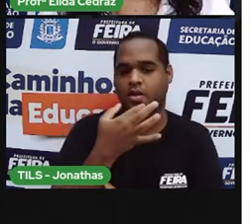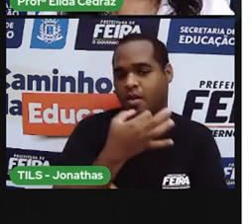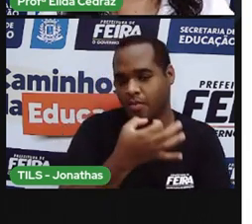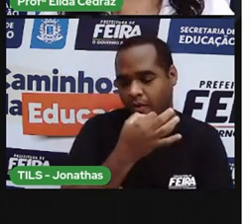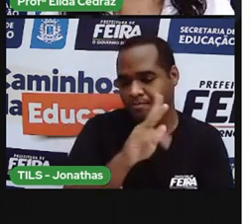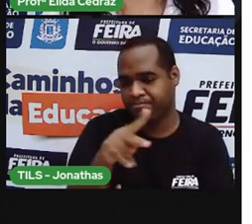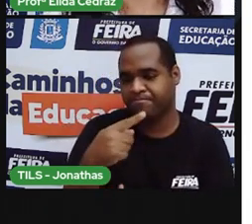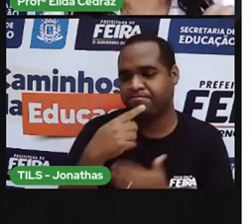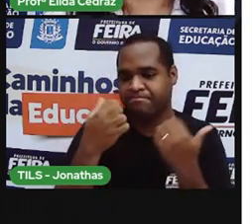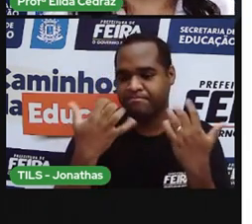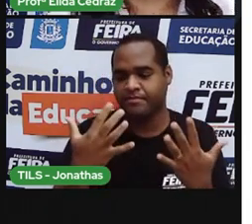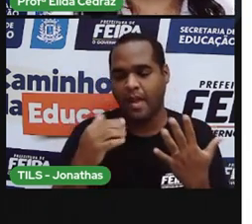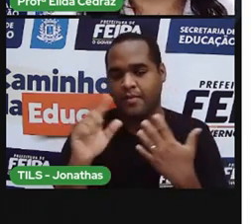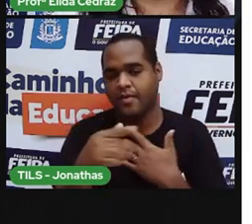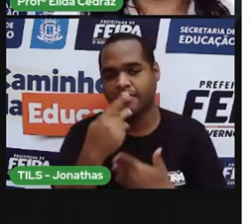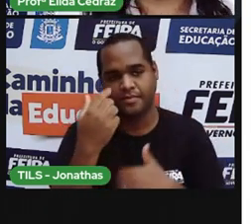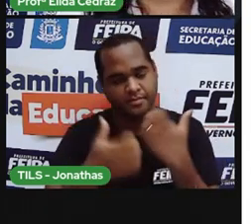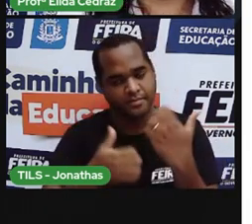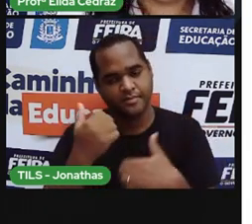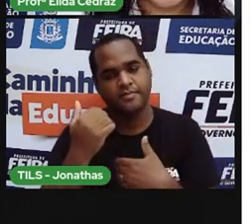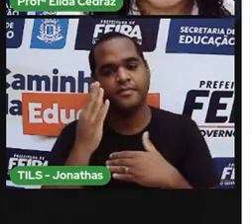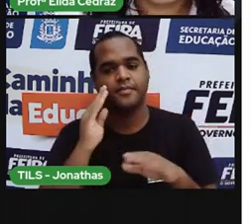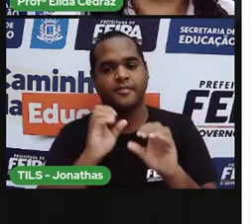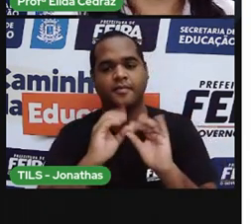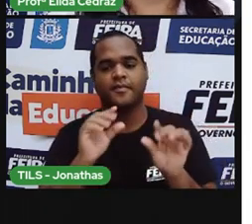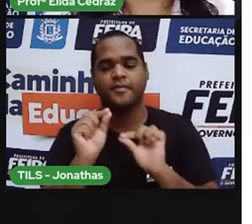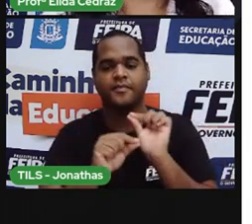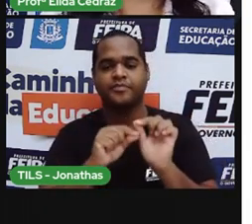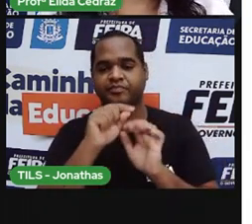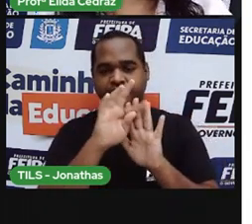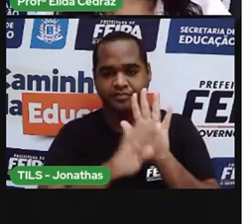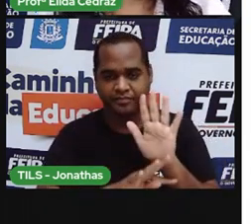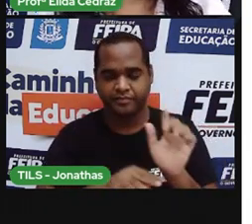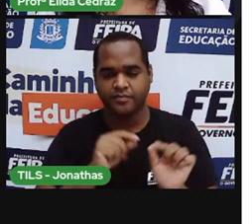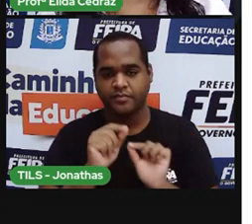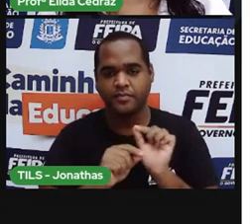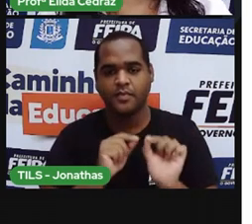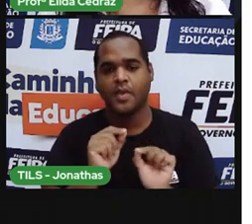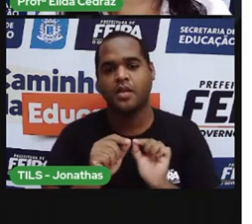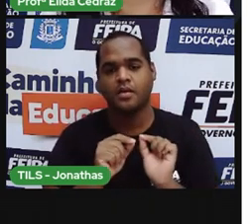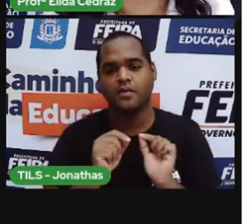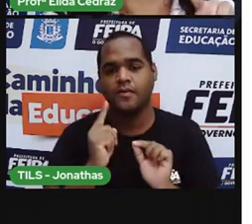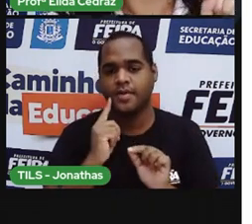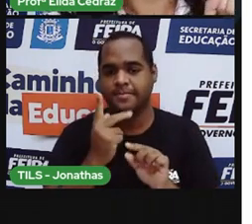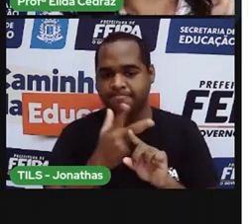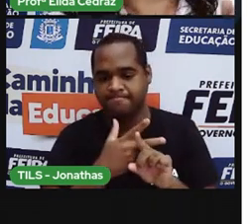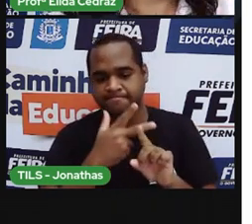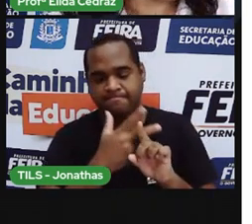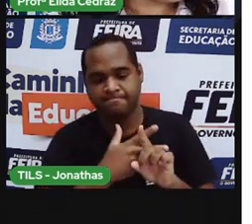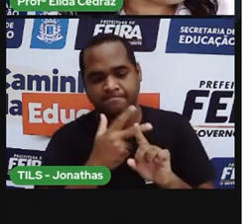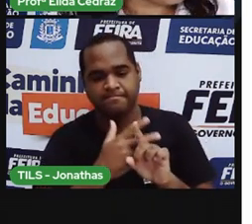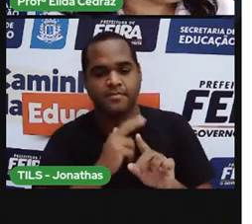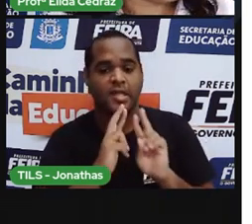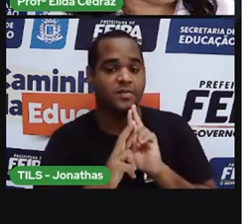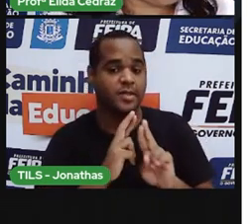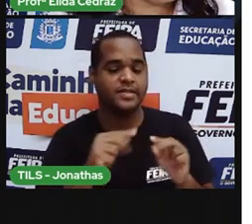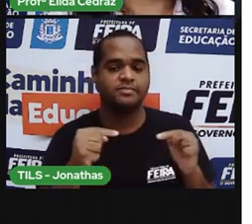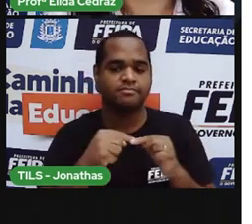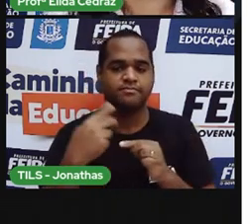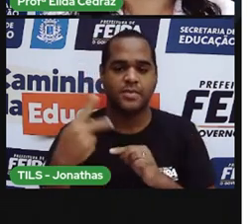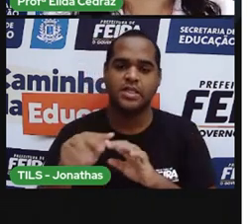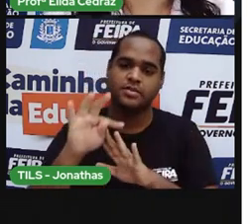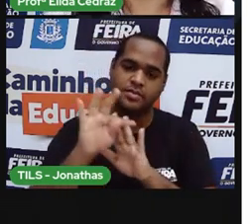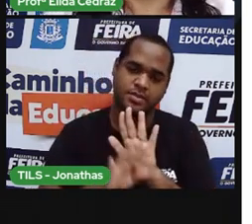falar assim, vamos entender o texto, você tem que procurar as respostas no texto, tá